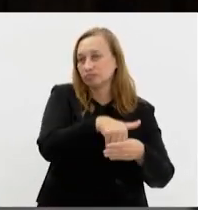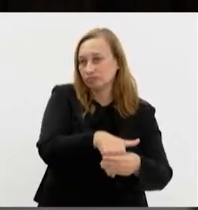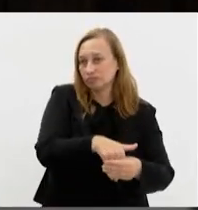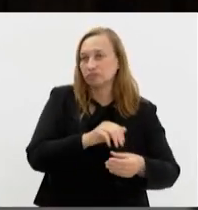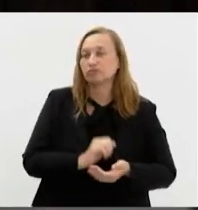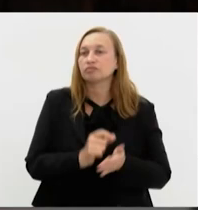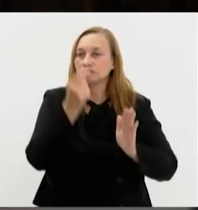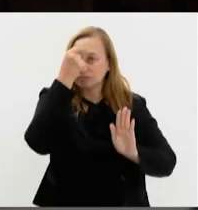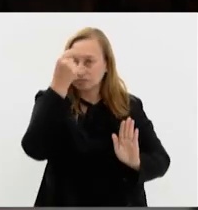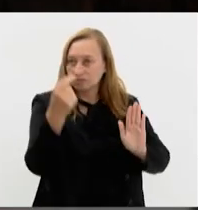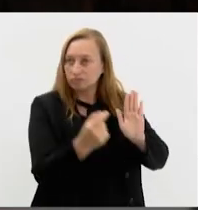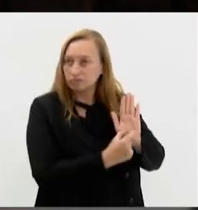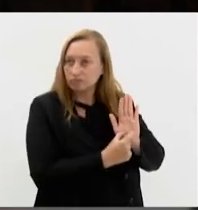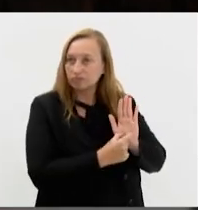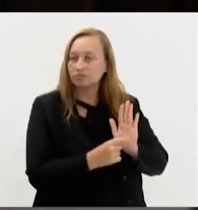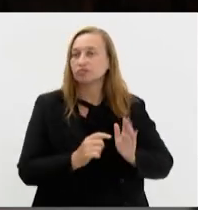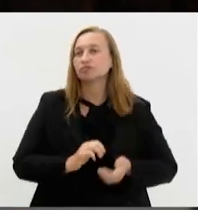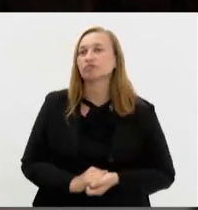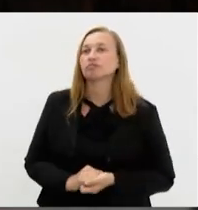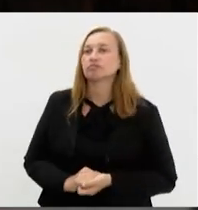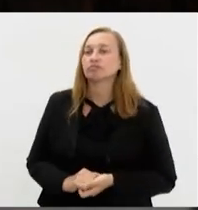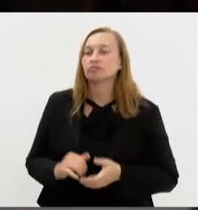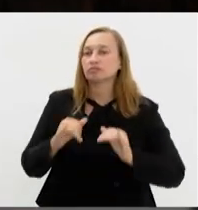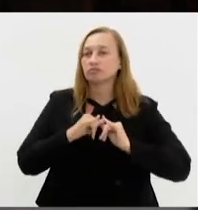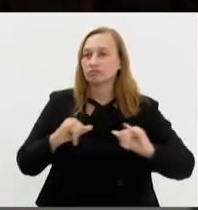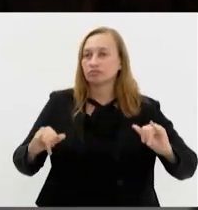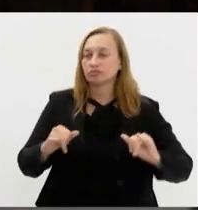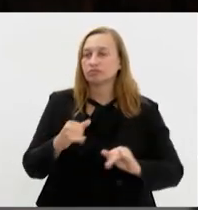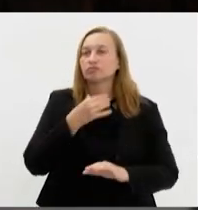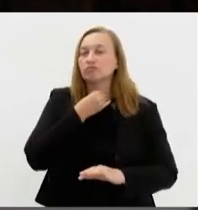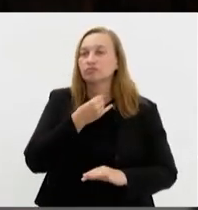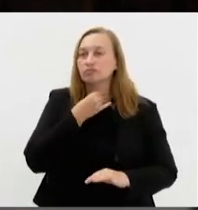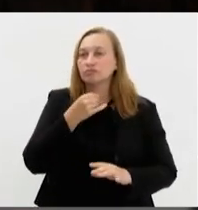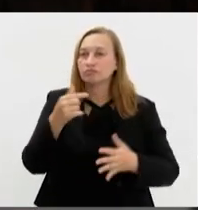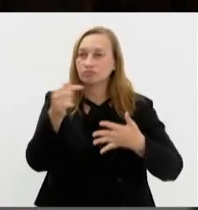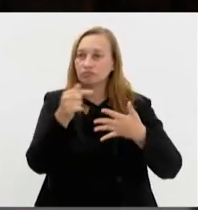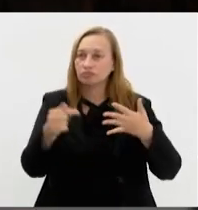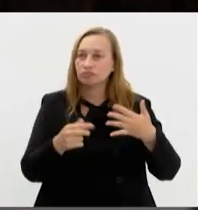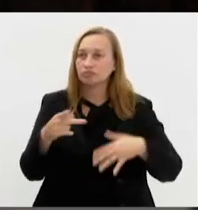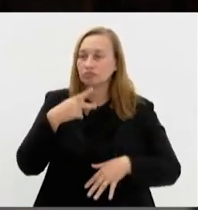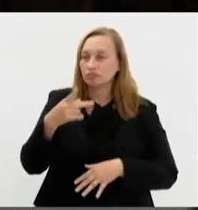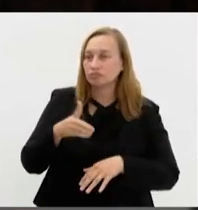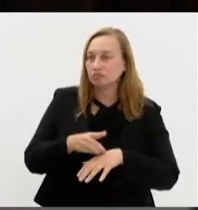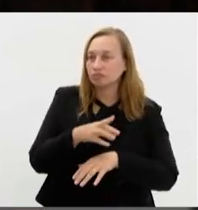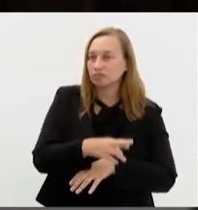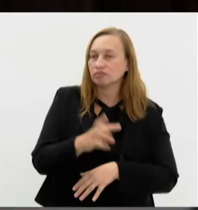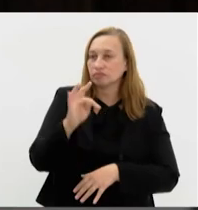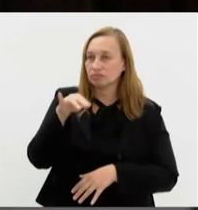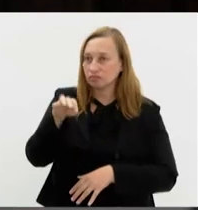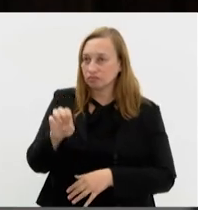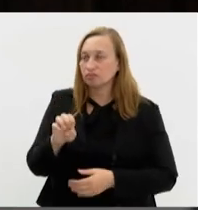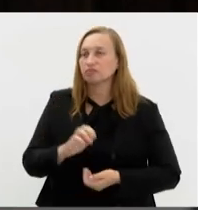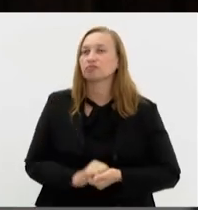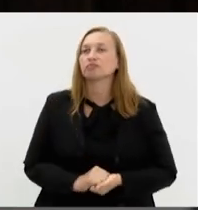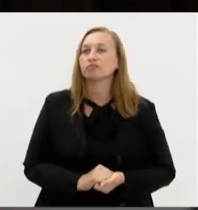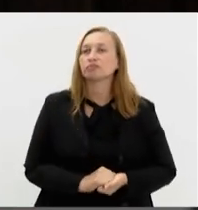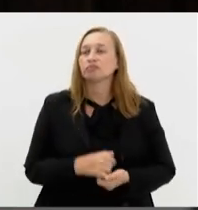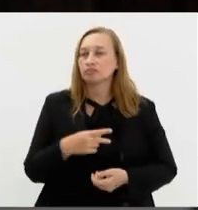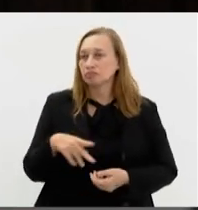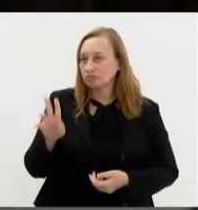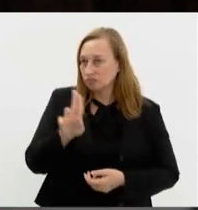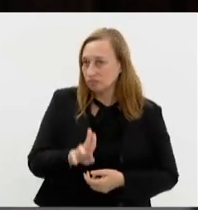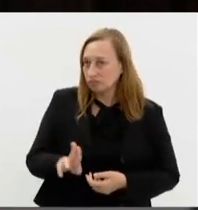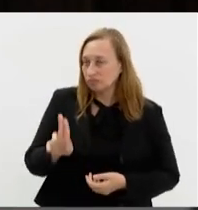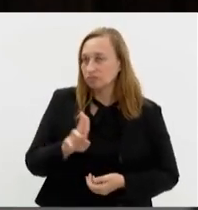inteligência artificial e as Deep fakes que foram muito bem destacadas pela Dra Tatiana que Sem nenhuma dúvida e eu vou usar a ministra